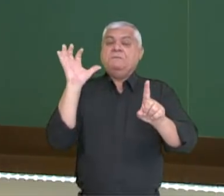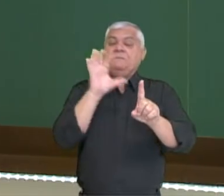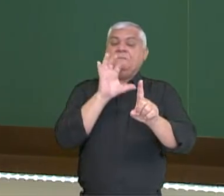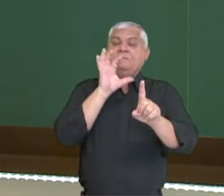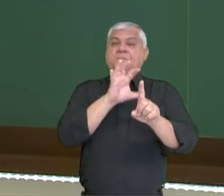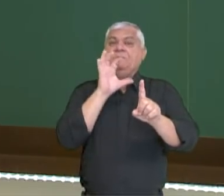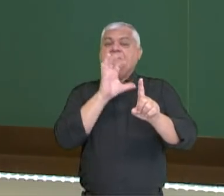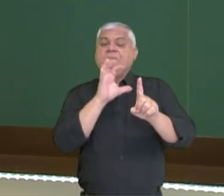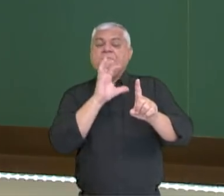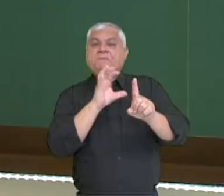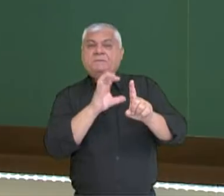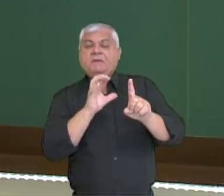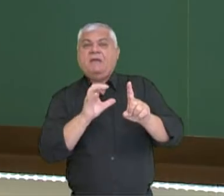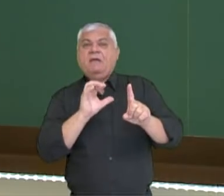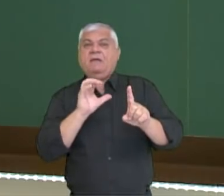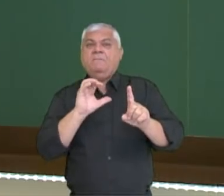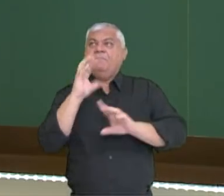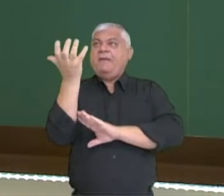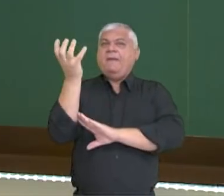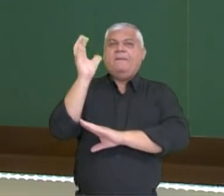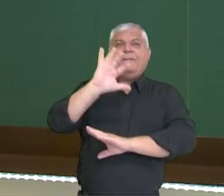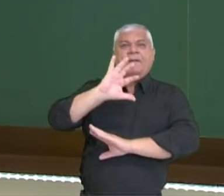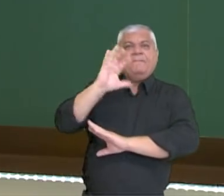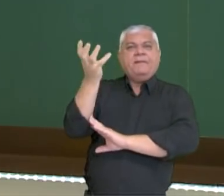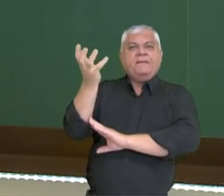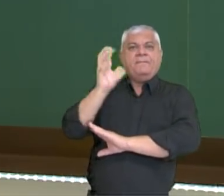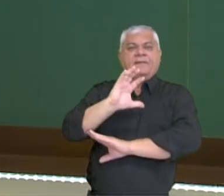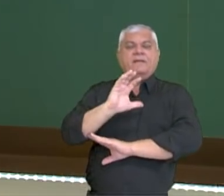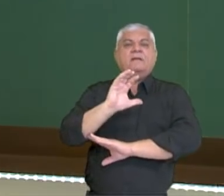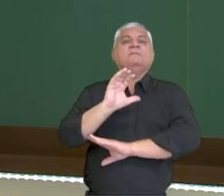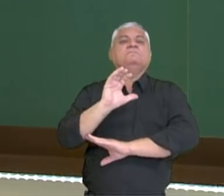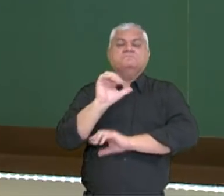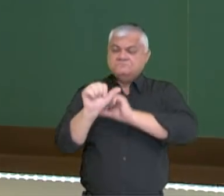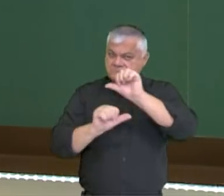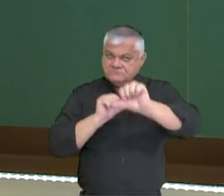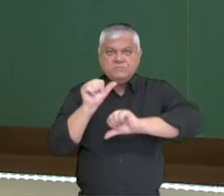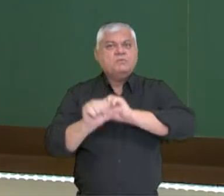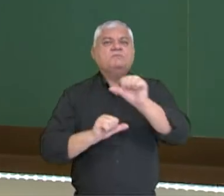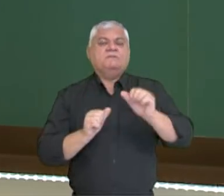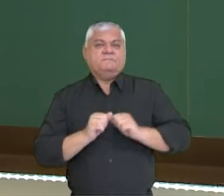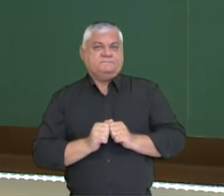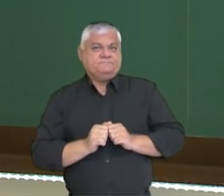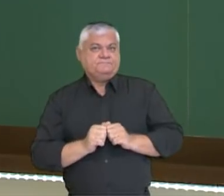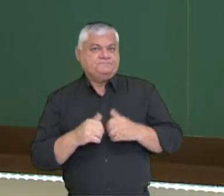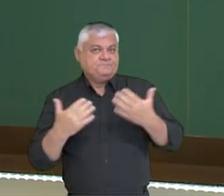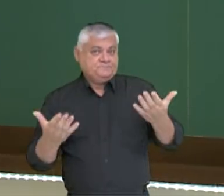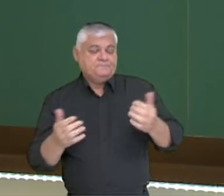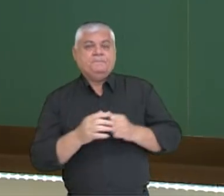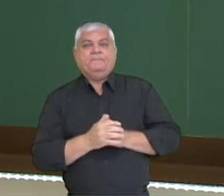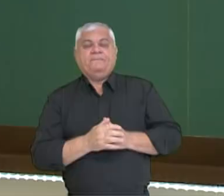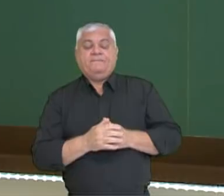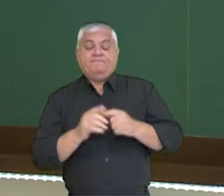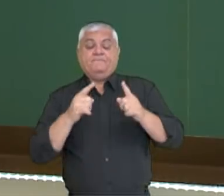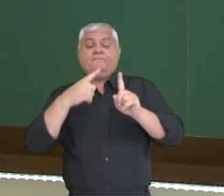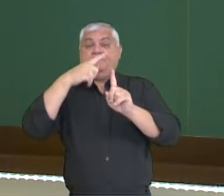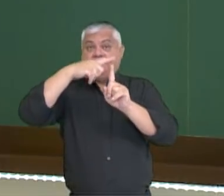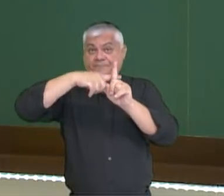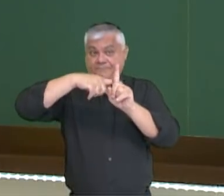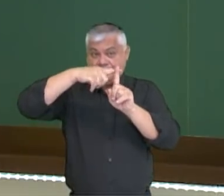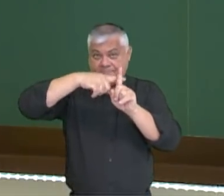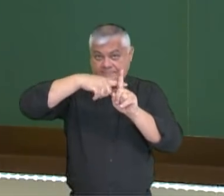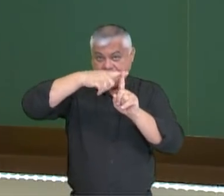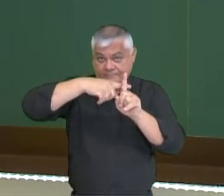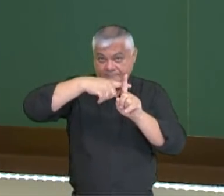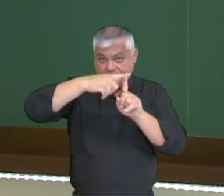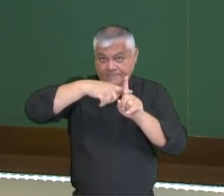nos elementos climáticos e os climas deles resultantes. Então, nós temos os elementos como a temperatura,